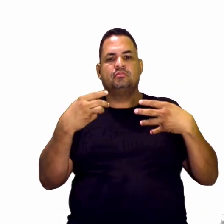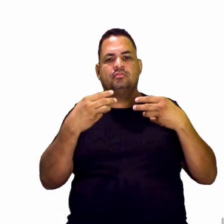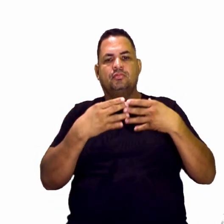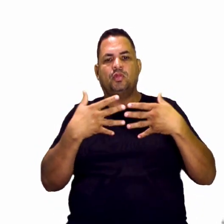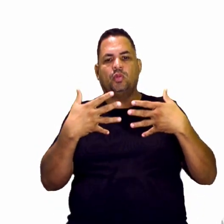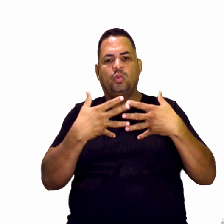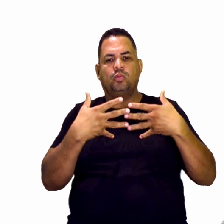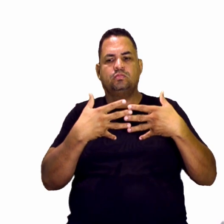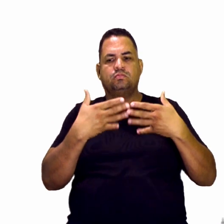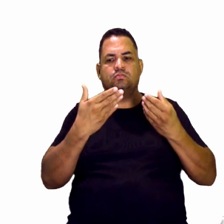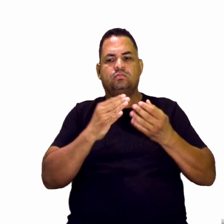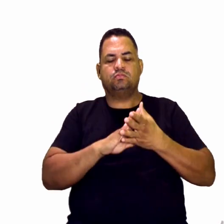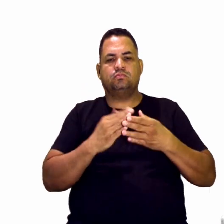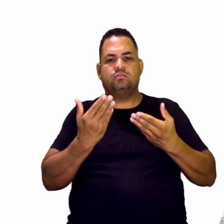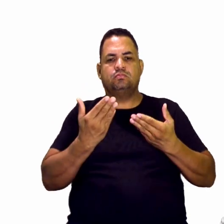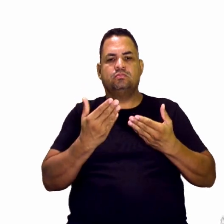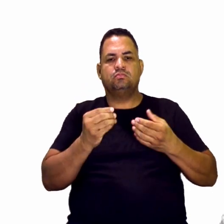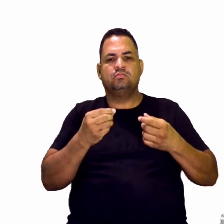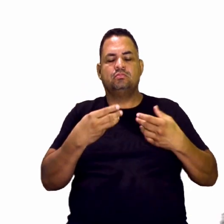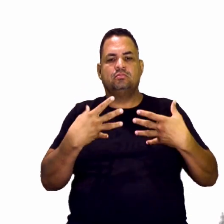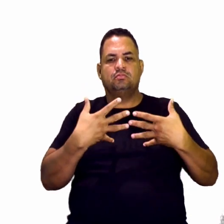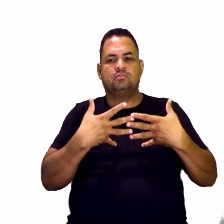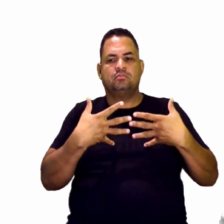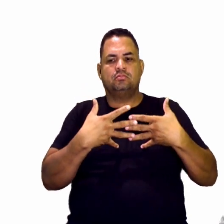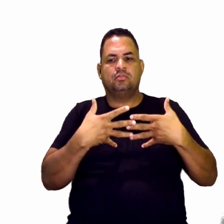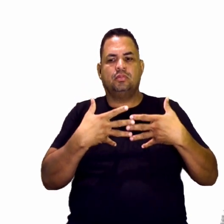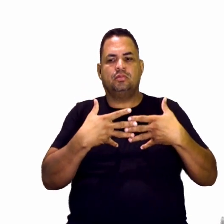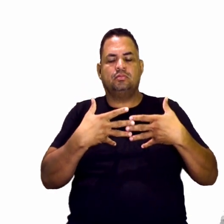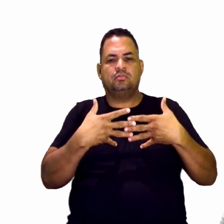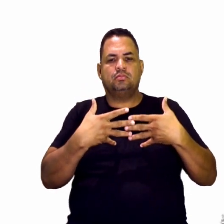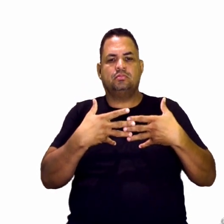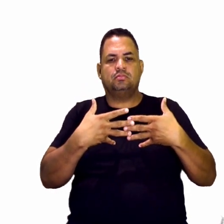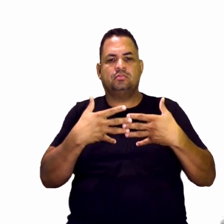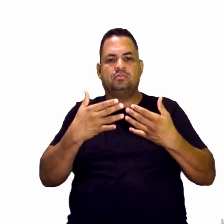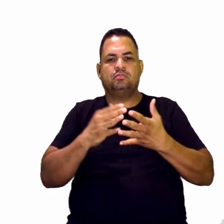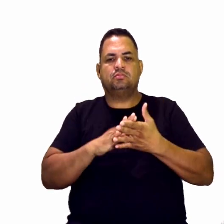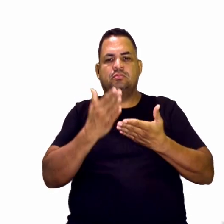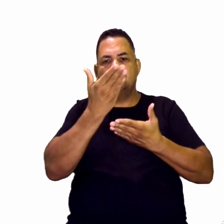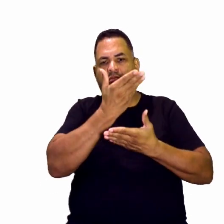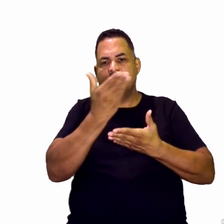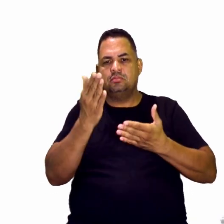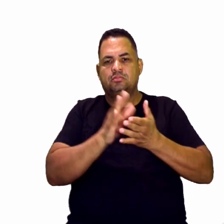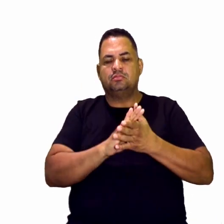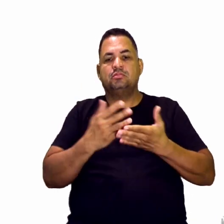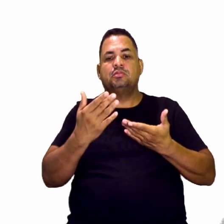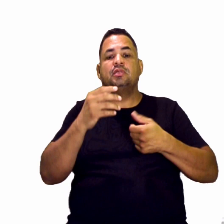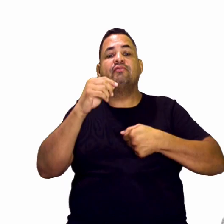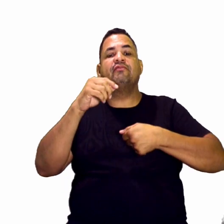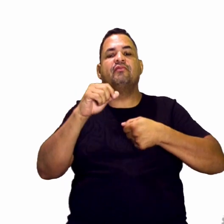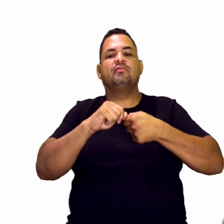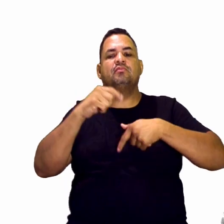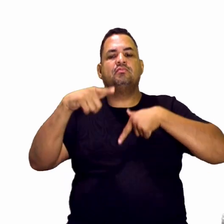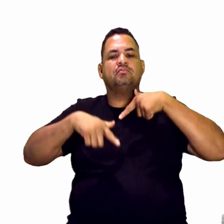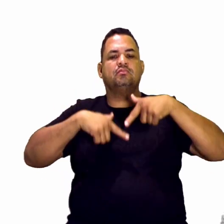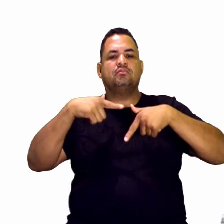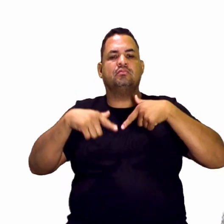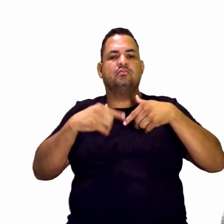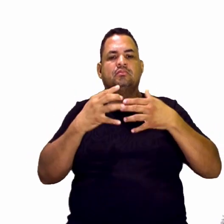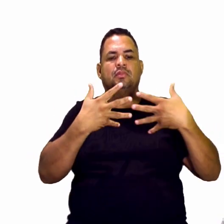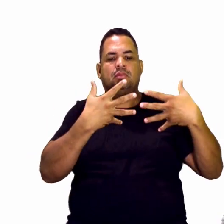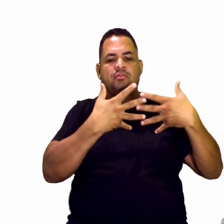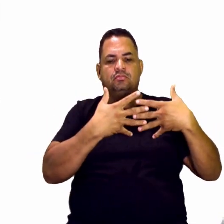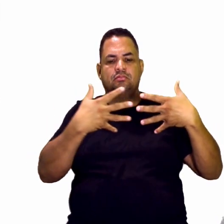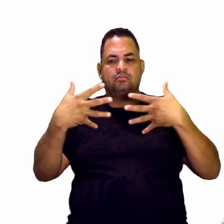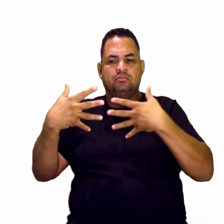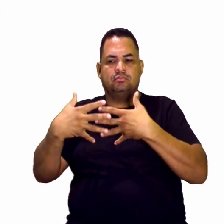junções são feitas pelo que a gente chama de junções celulares. São essas partes da membrana que são especializadas na adesão entre uma